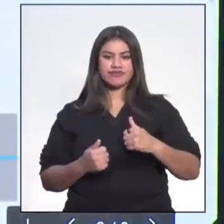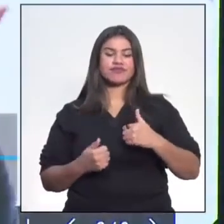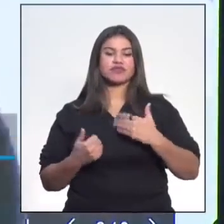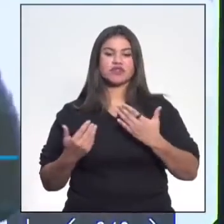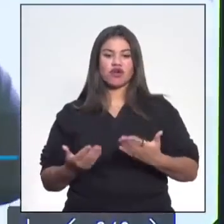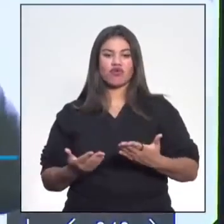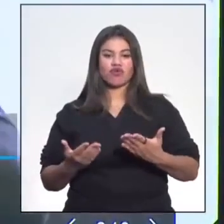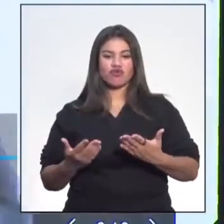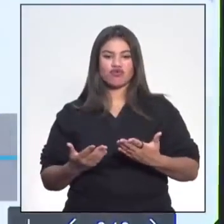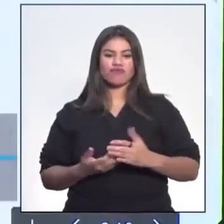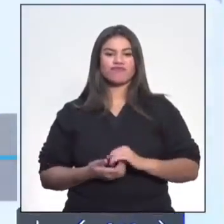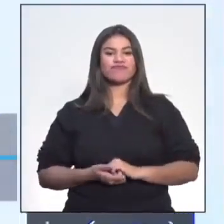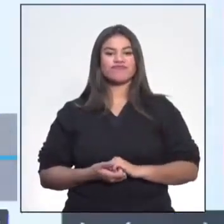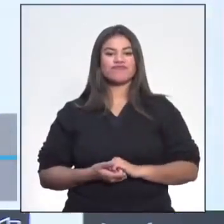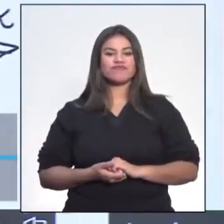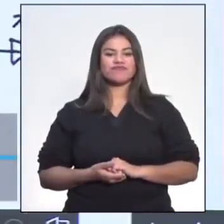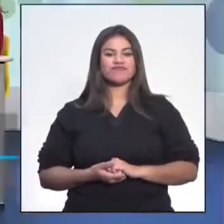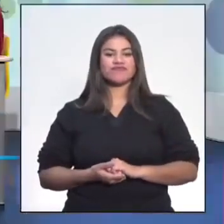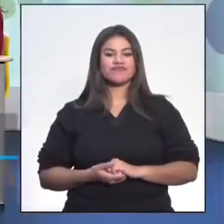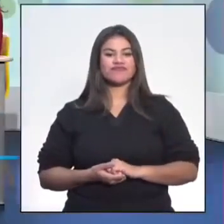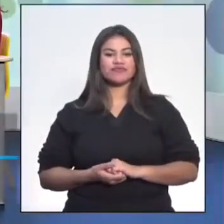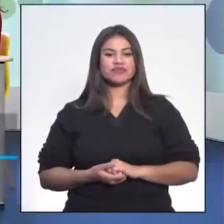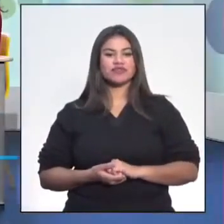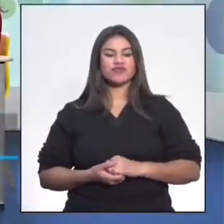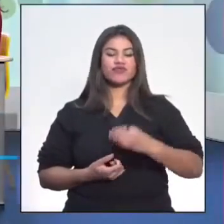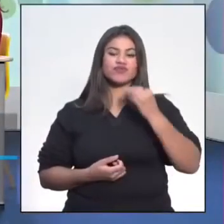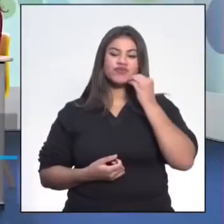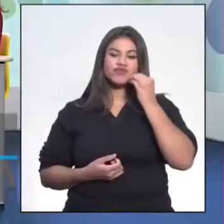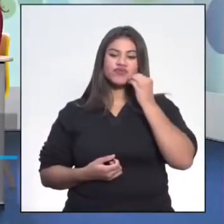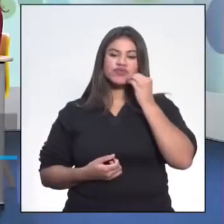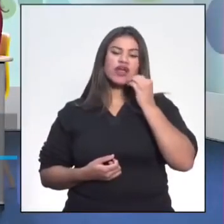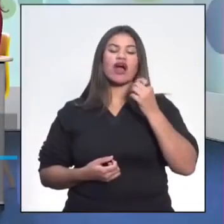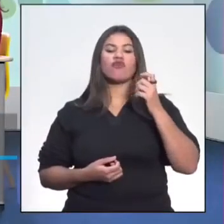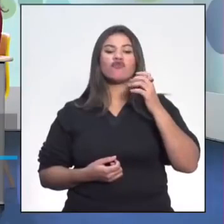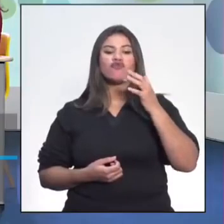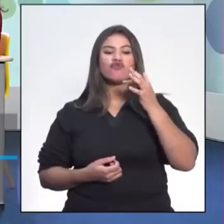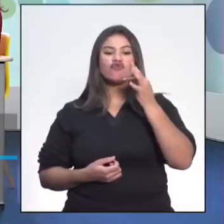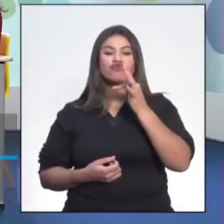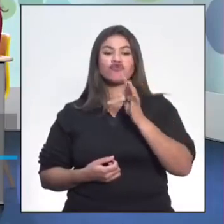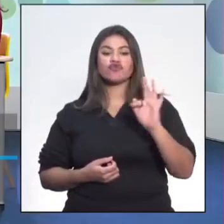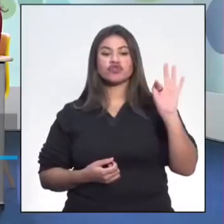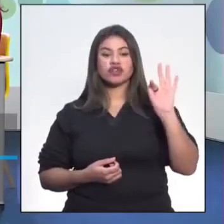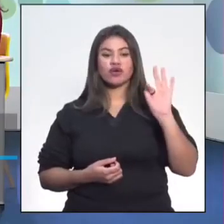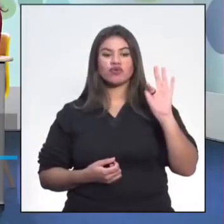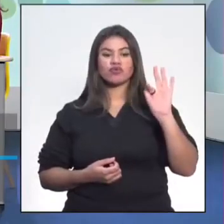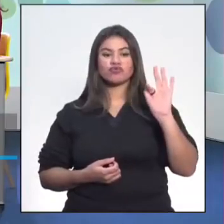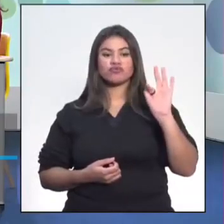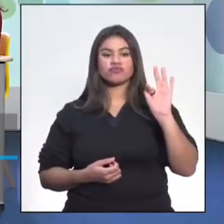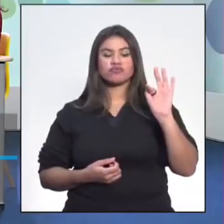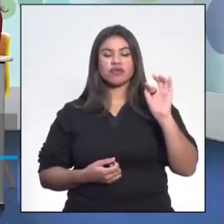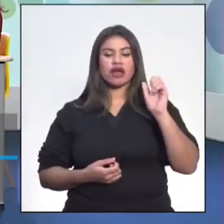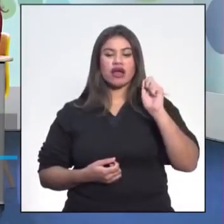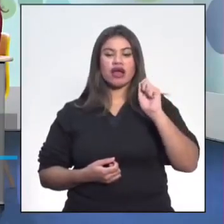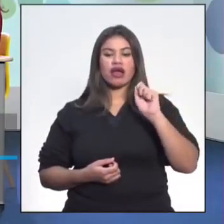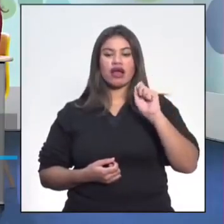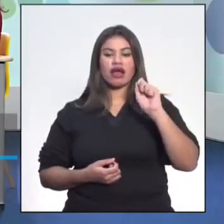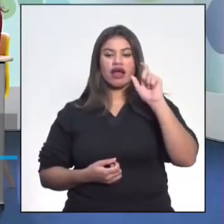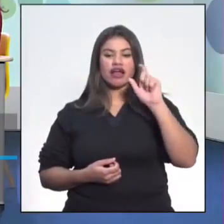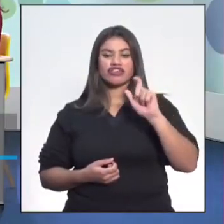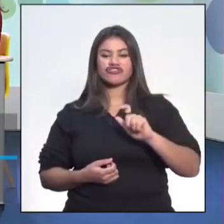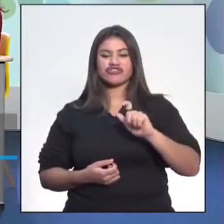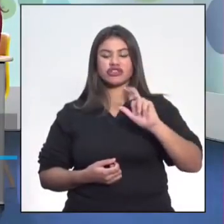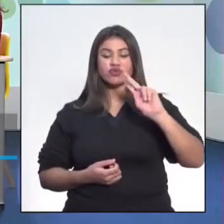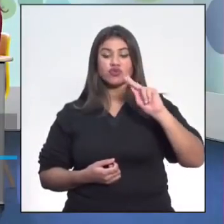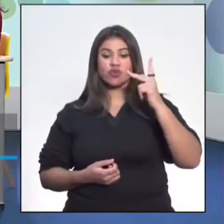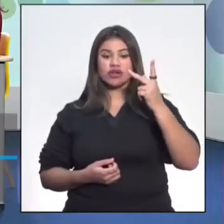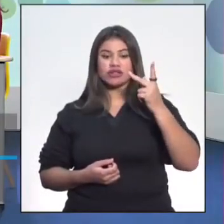vamos, por favor, para cá. Obrigada. Vamos resolver, então, uma função uma função do tipo ax quadrado. Eu